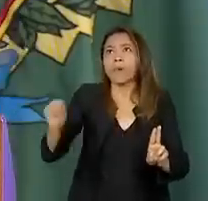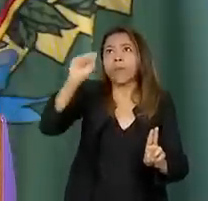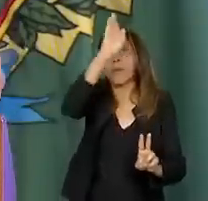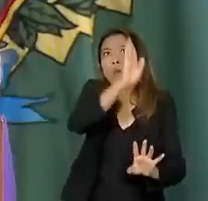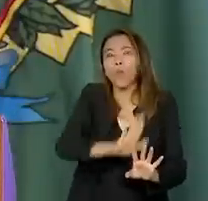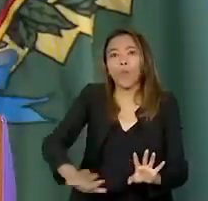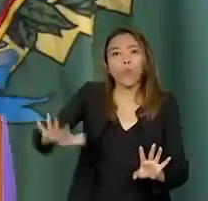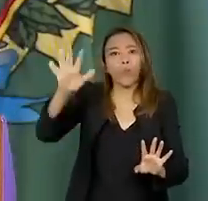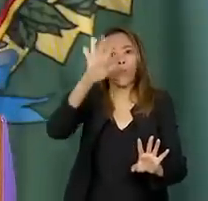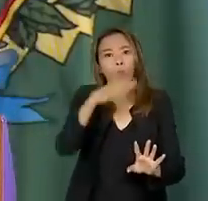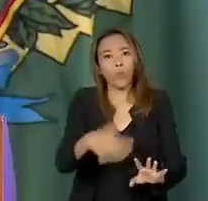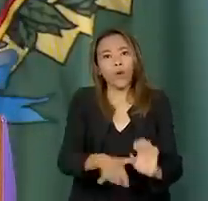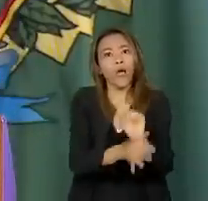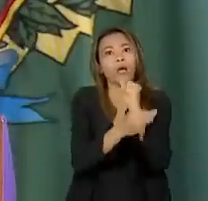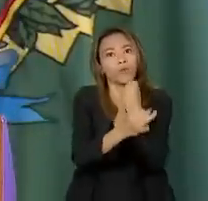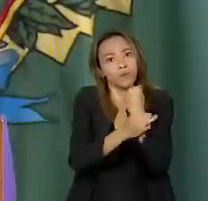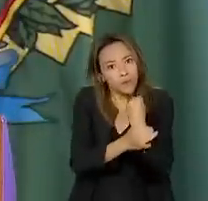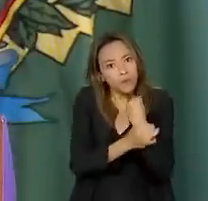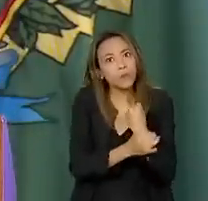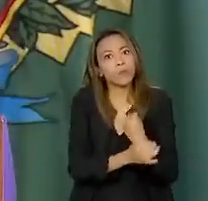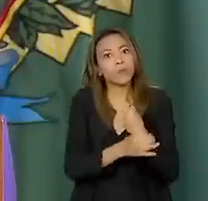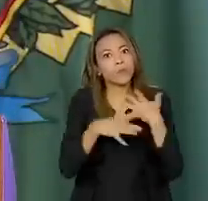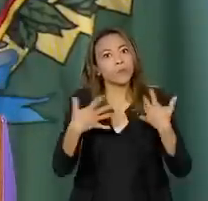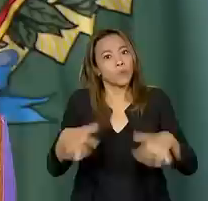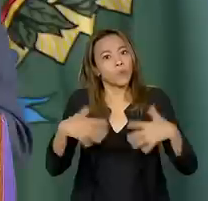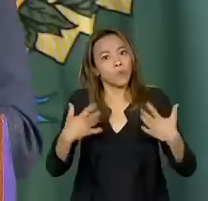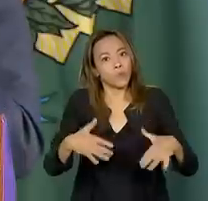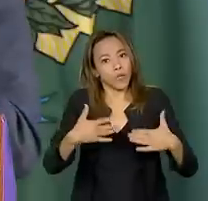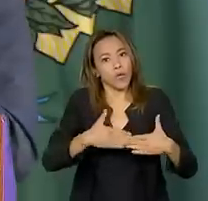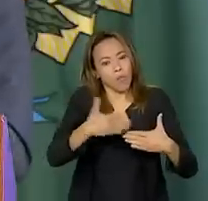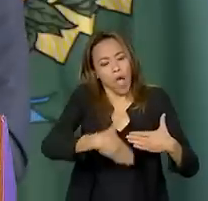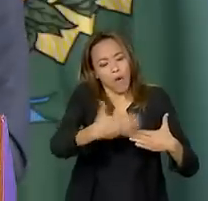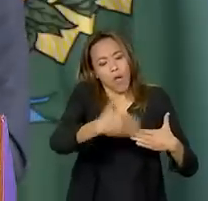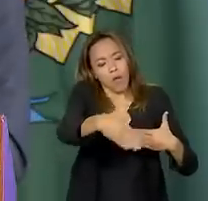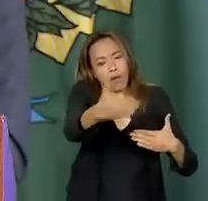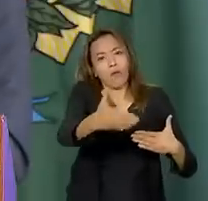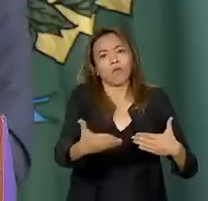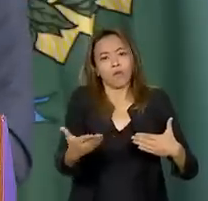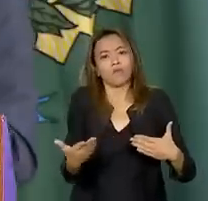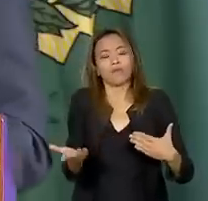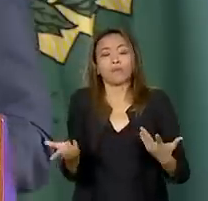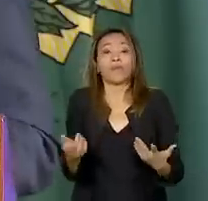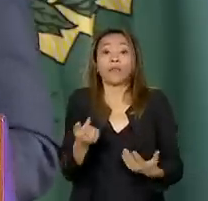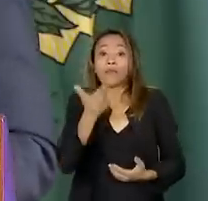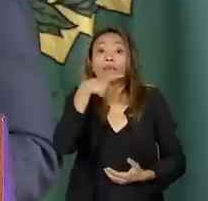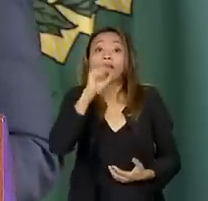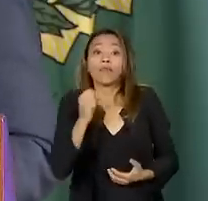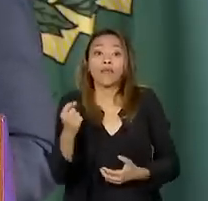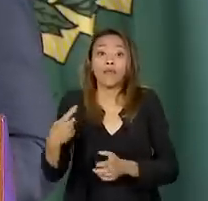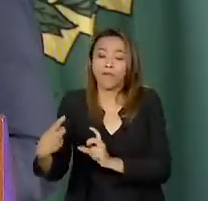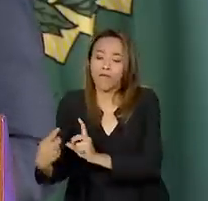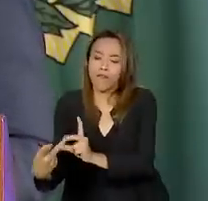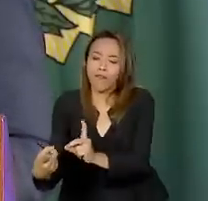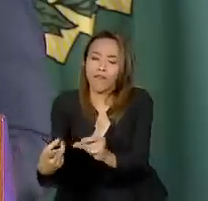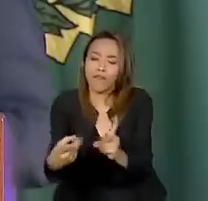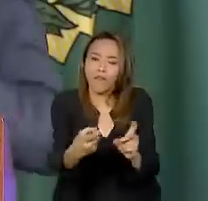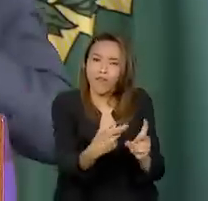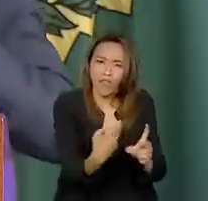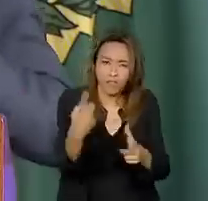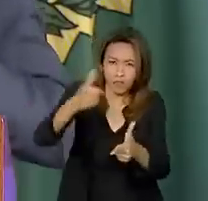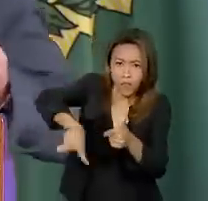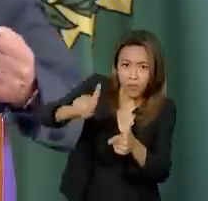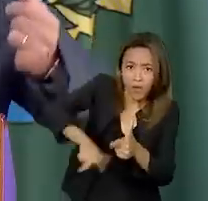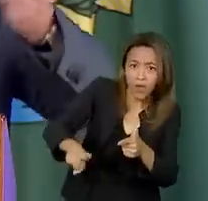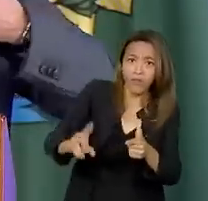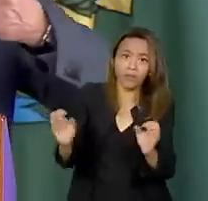nossa produção no sistema de saúde. Portanto, quem tem mercado não tem que ter problema. A